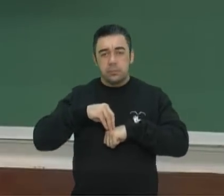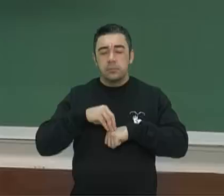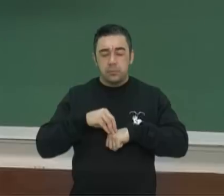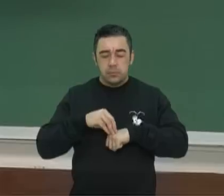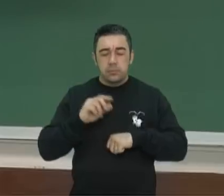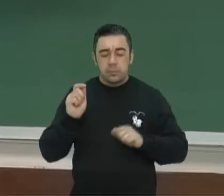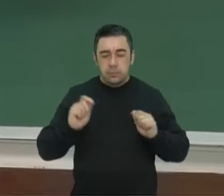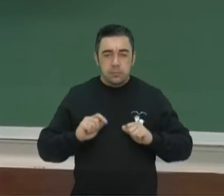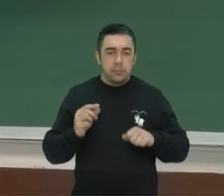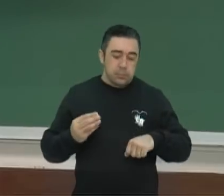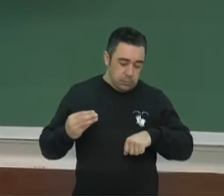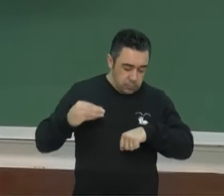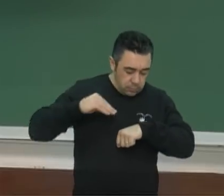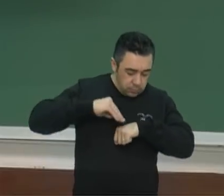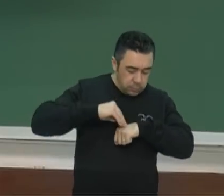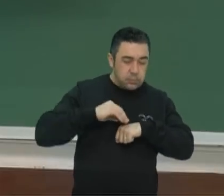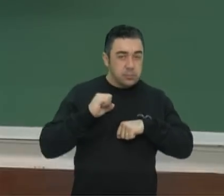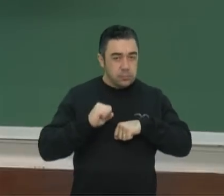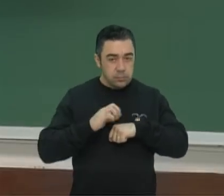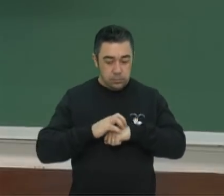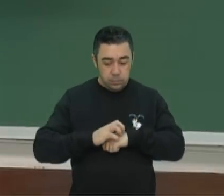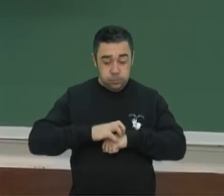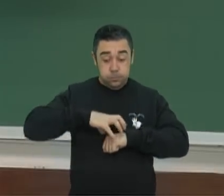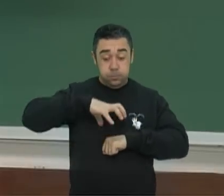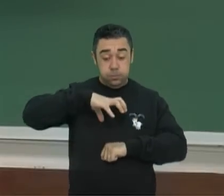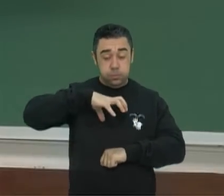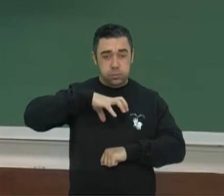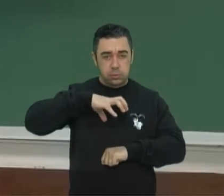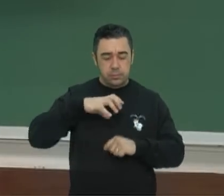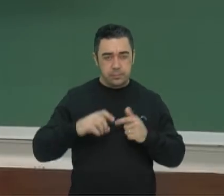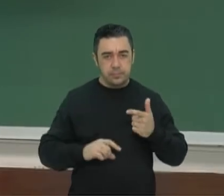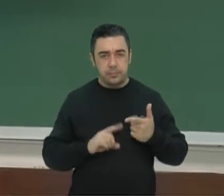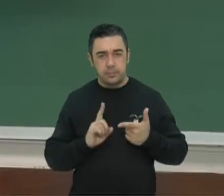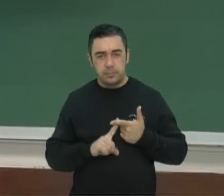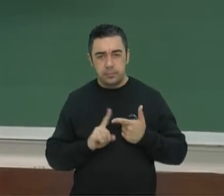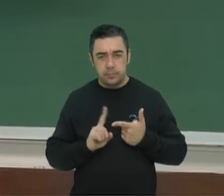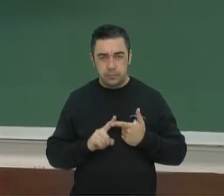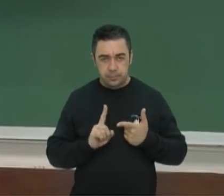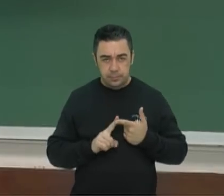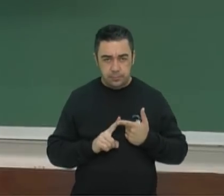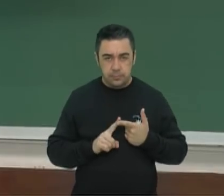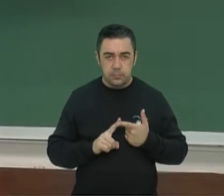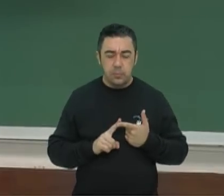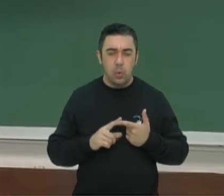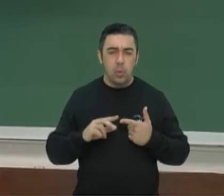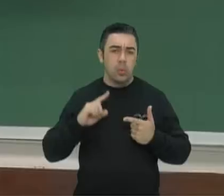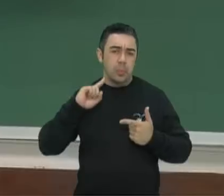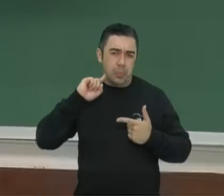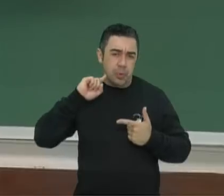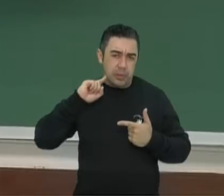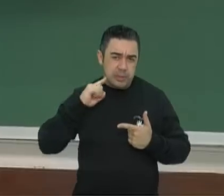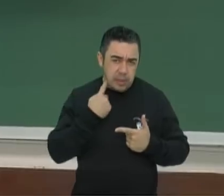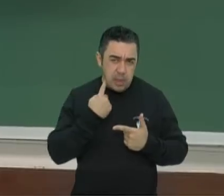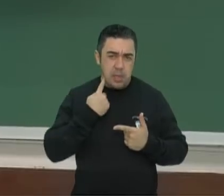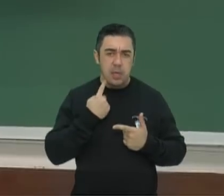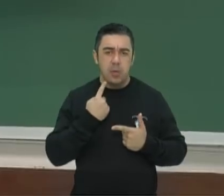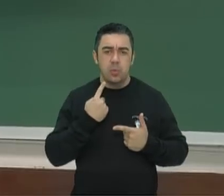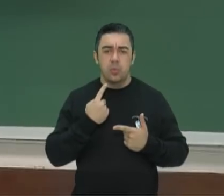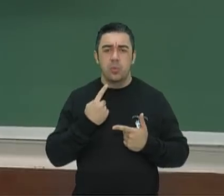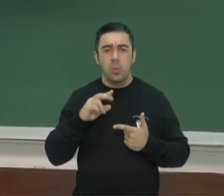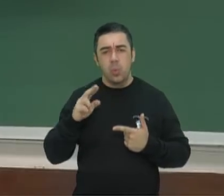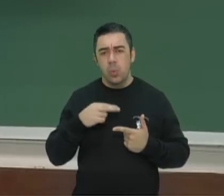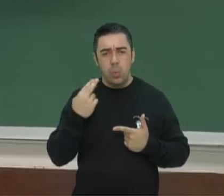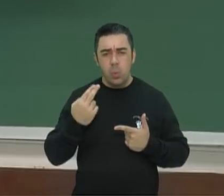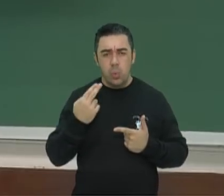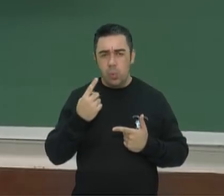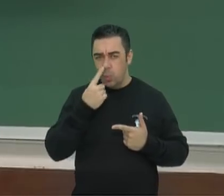micro-organismos podem se instalar, pode causar uma infecção maior. Partículas poluentes ou outras, né, de sujeira